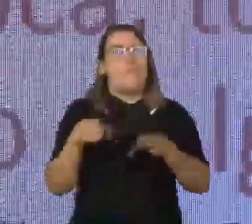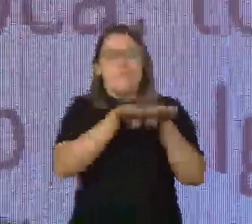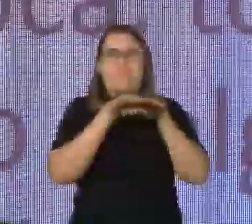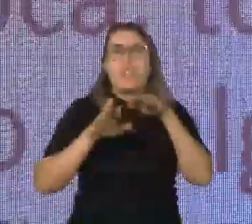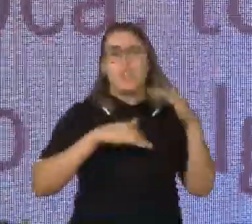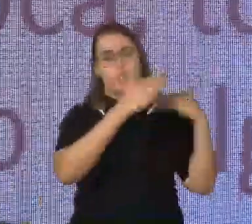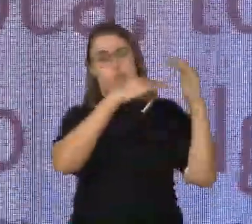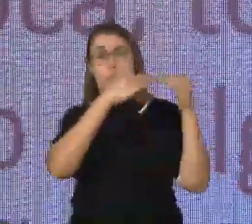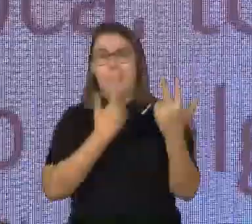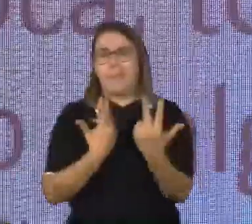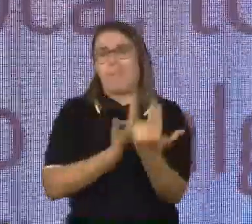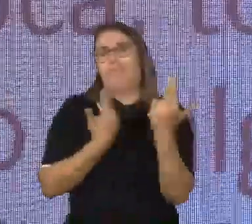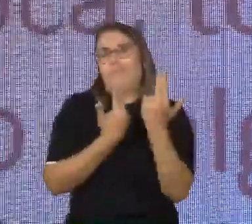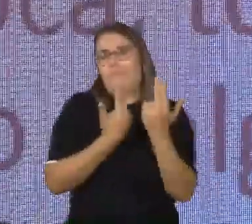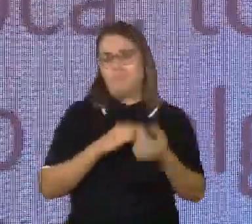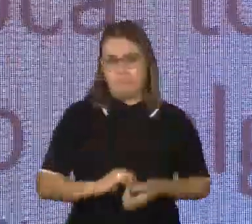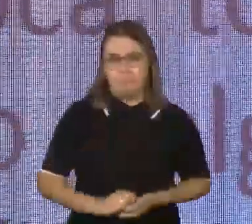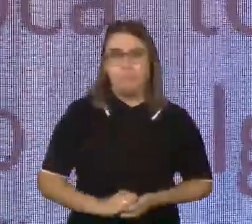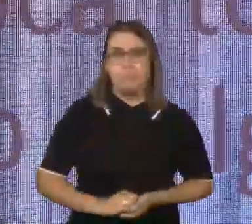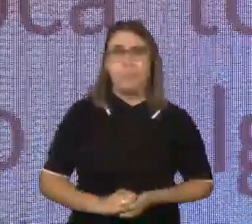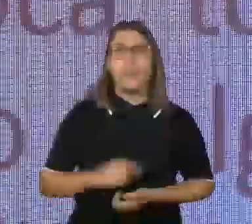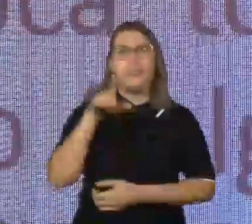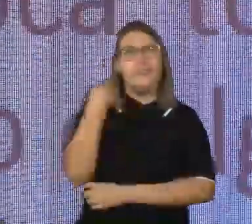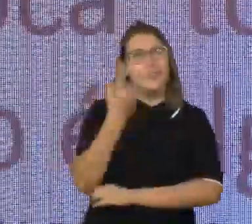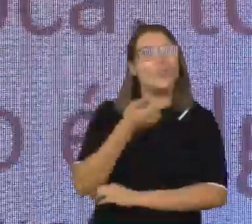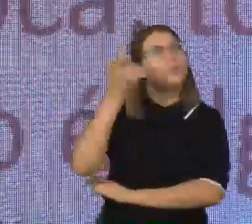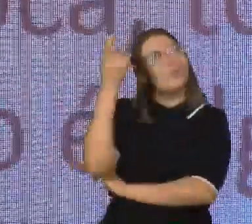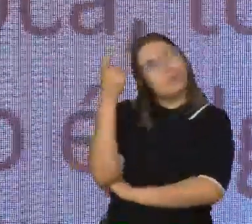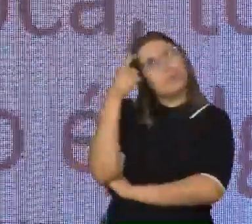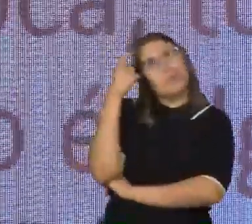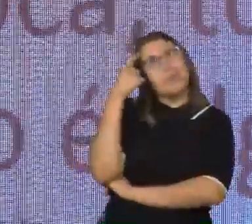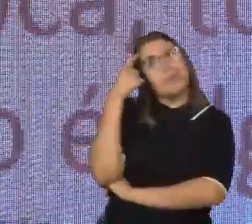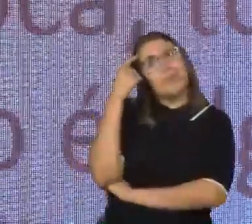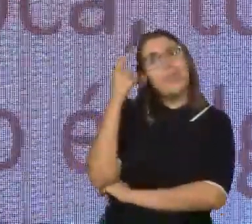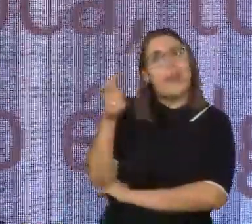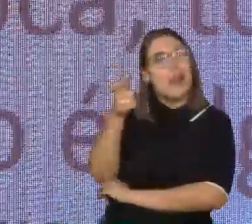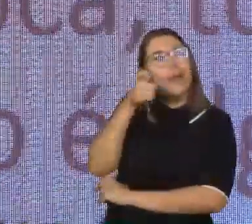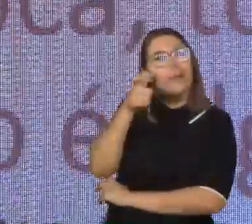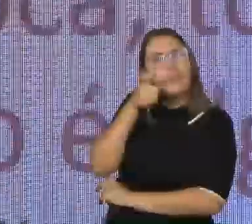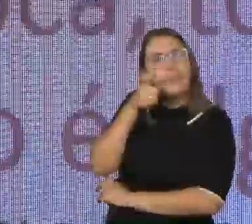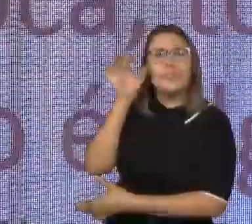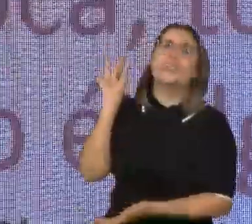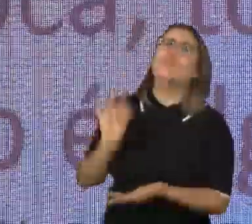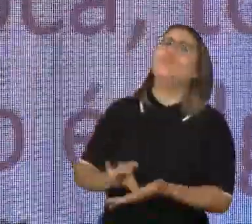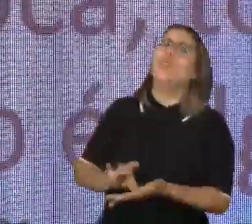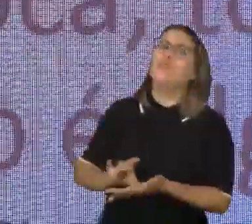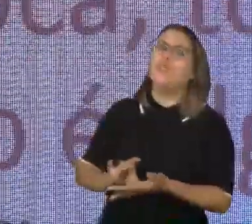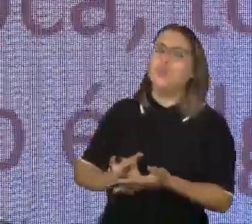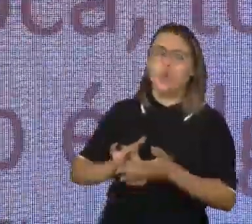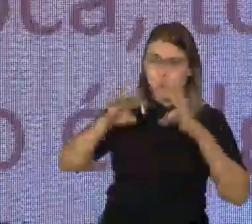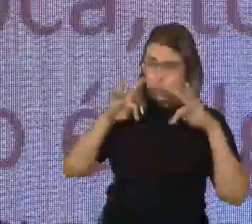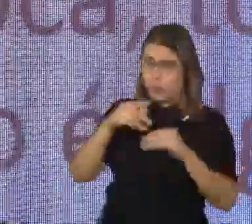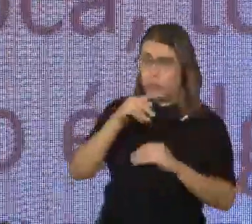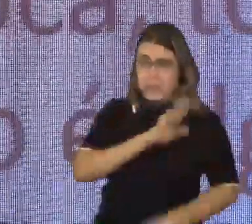desenvolvido como todos os outros alunos. Então, nós temos que prestar muita atenção se, de fato, todas as crianças